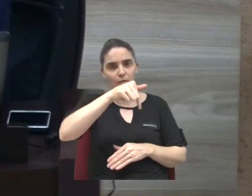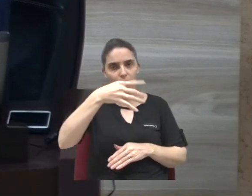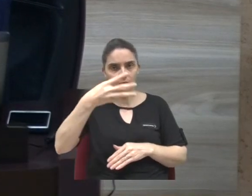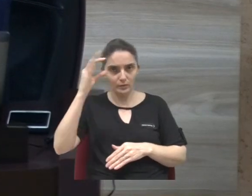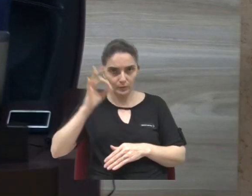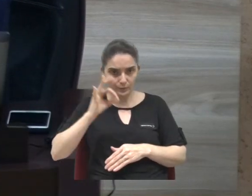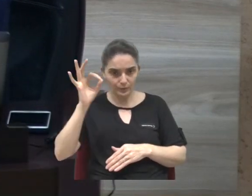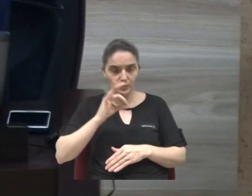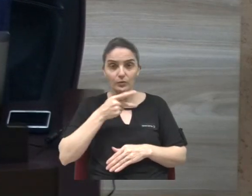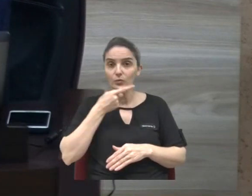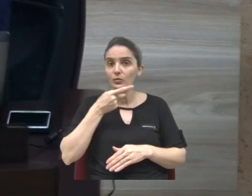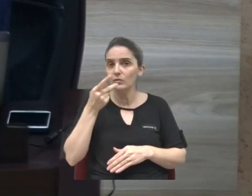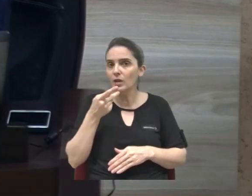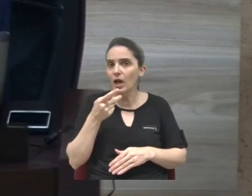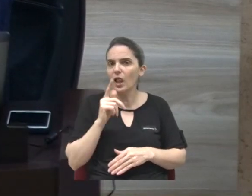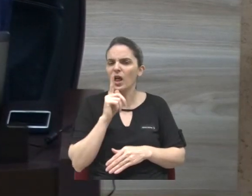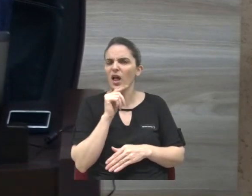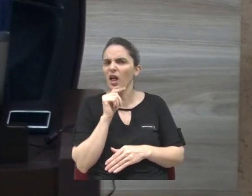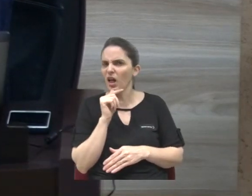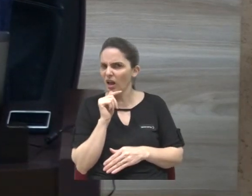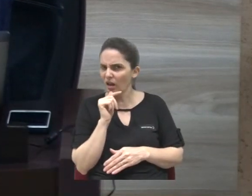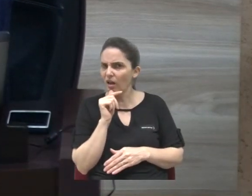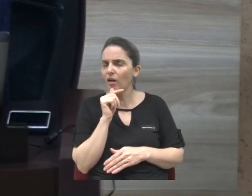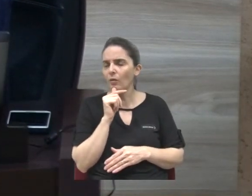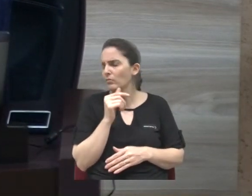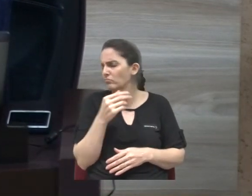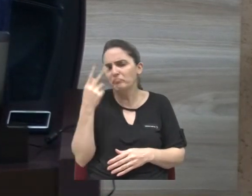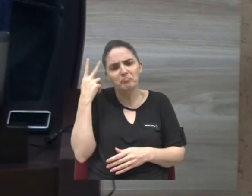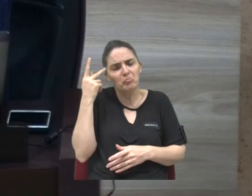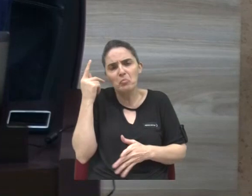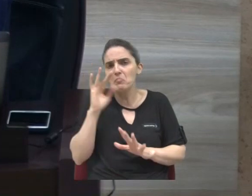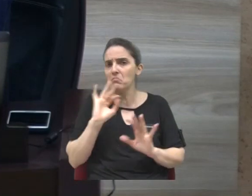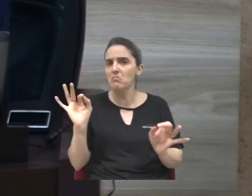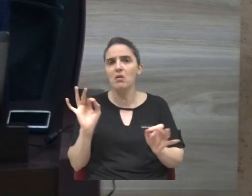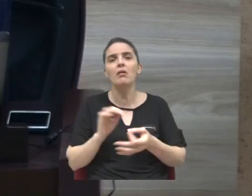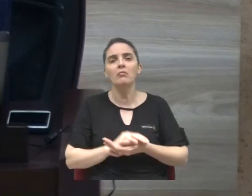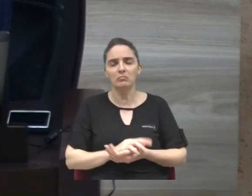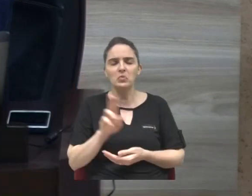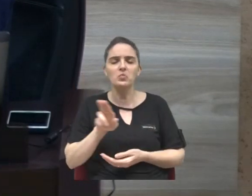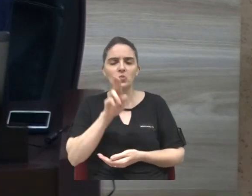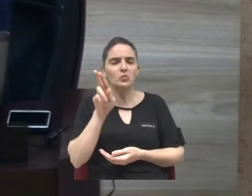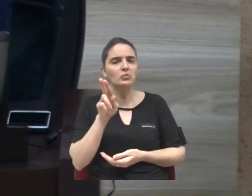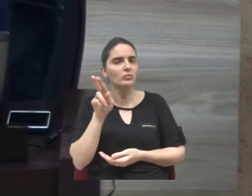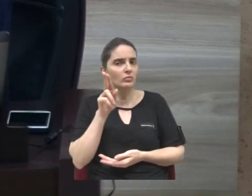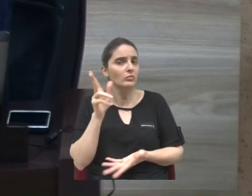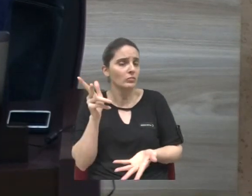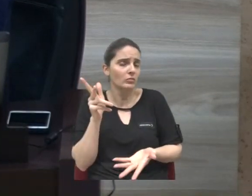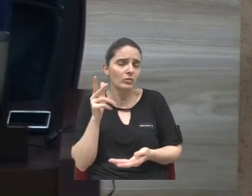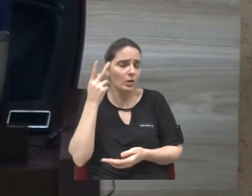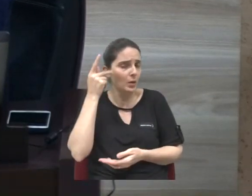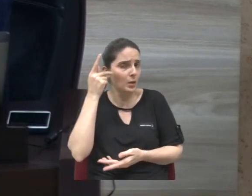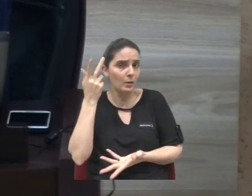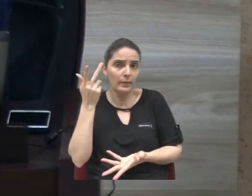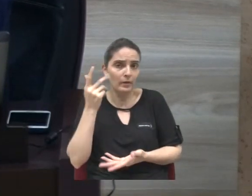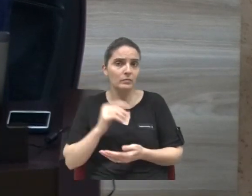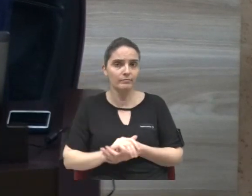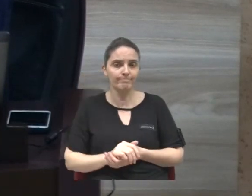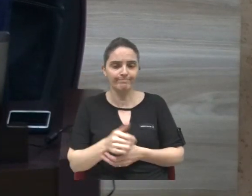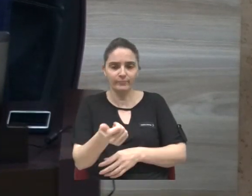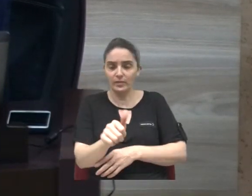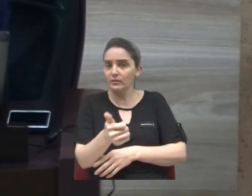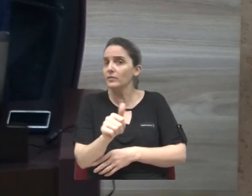consumo atribuído estava dentro da média de utilização na residência. A variação fruto